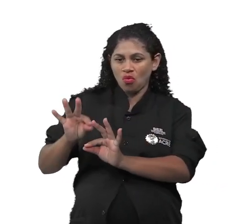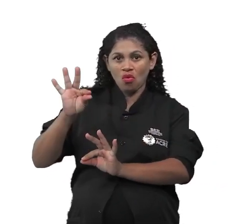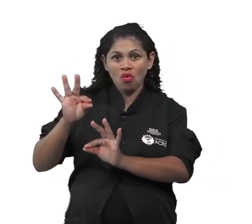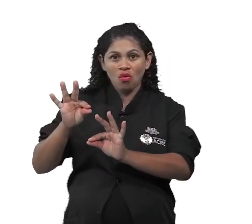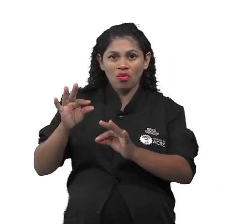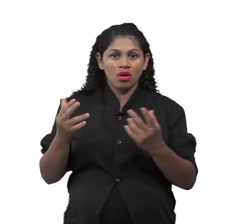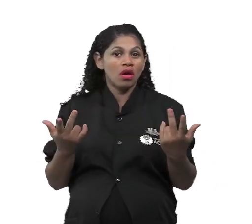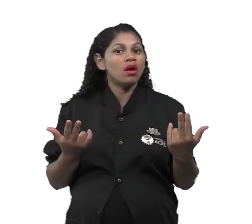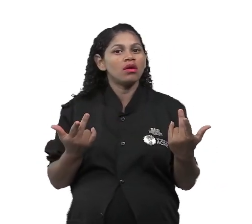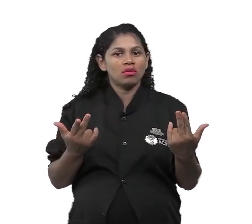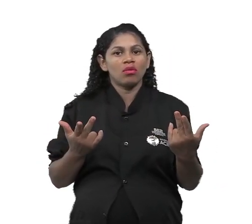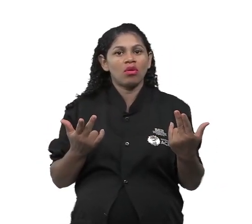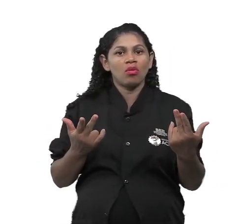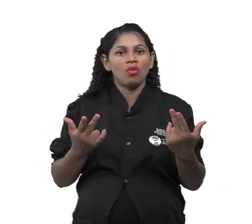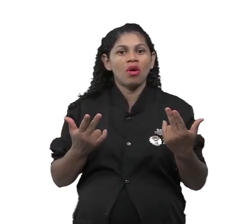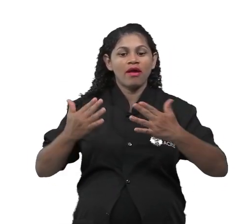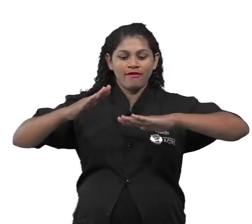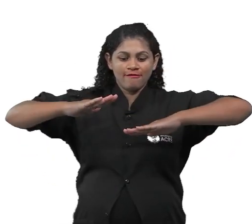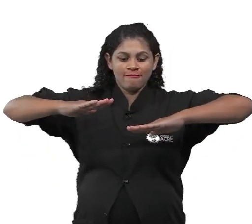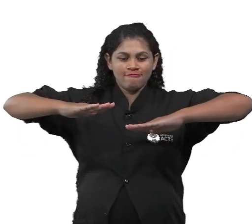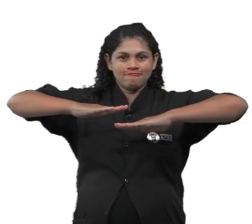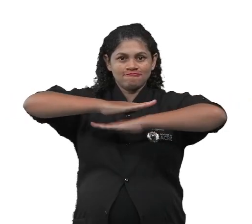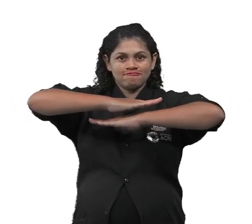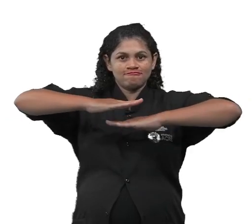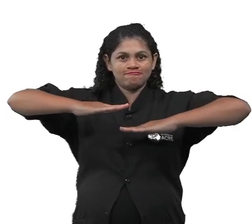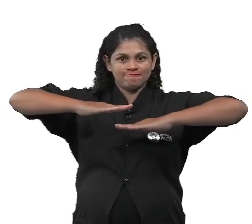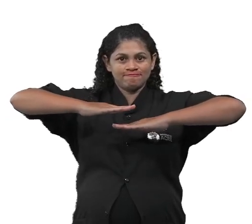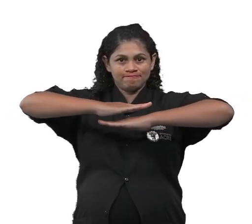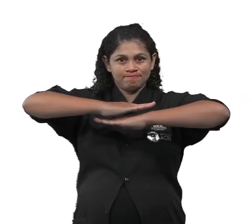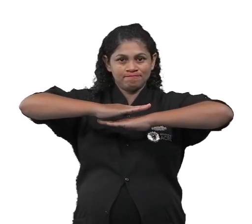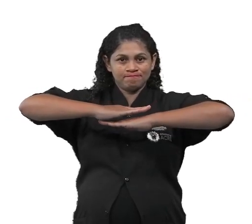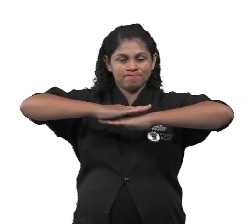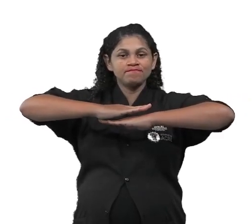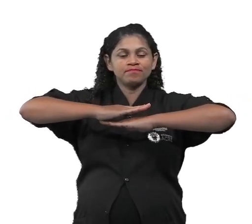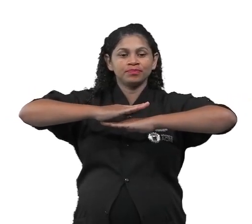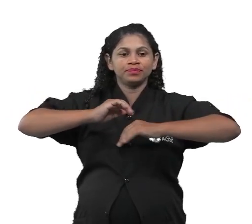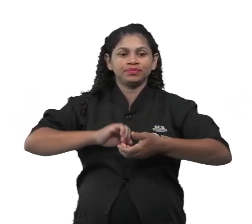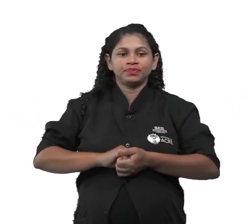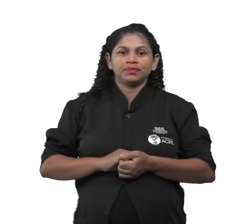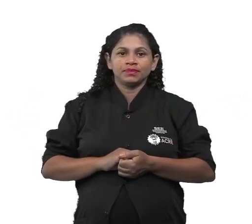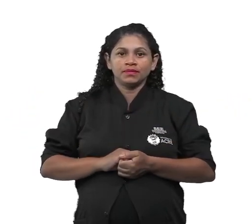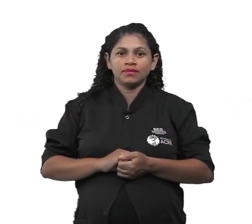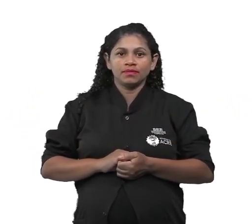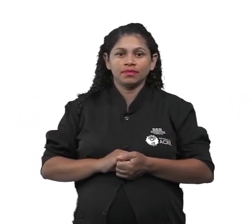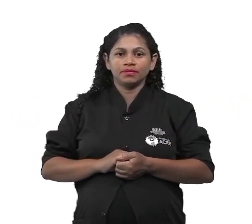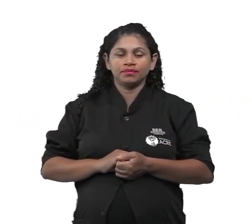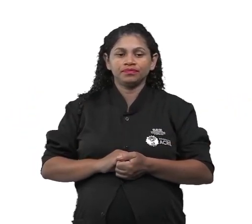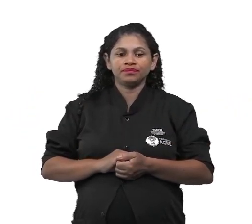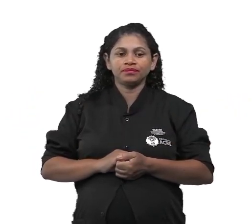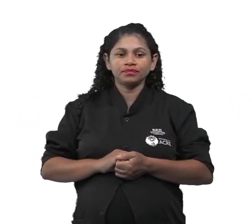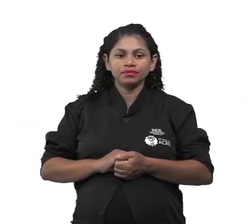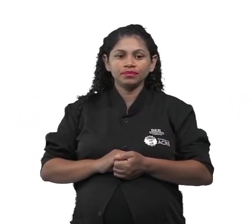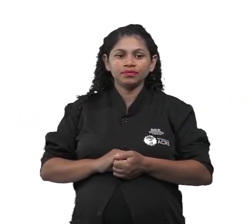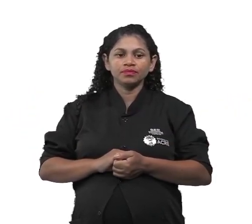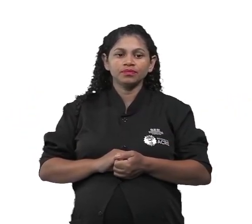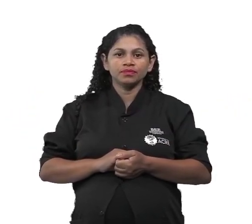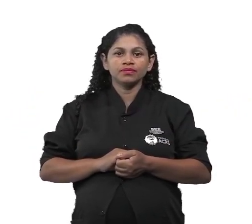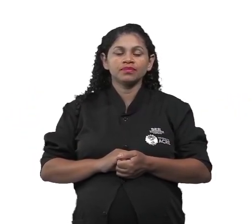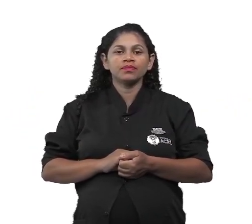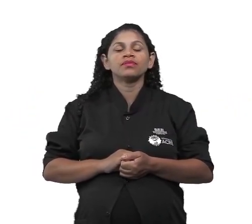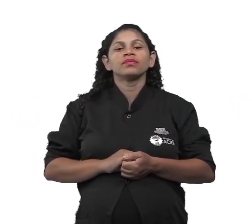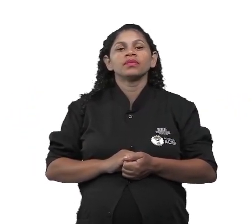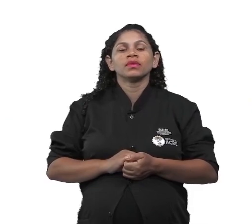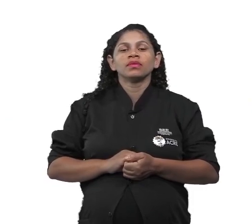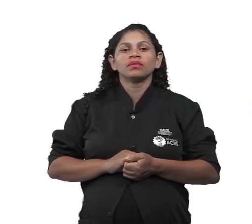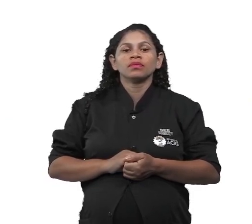alfa. Aqui. Agora, você intersecta esses dois sólidos ao